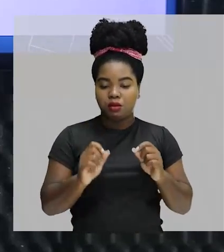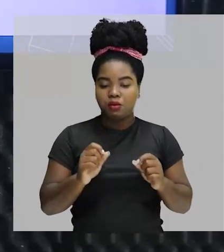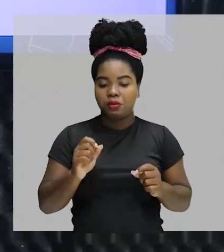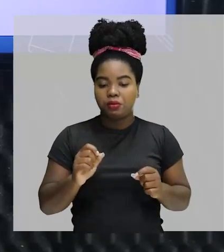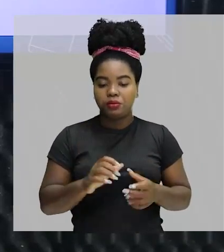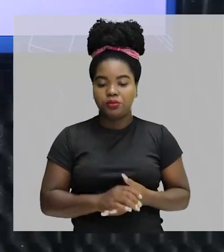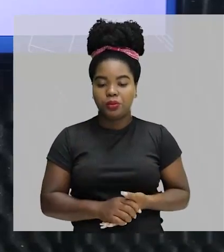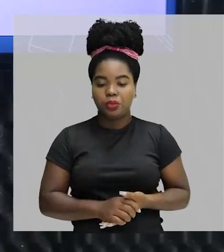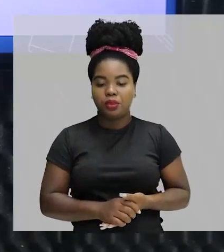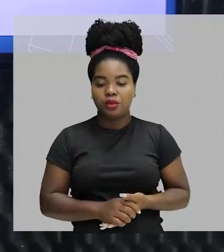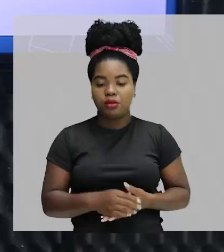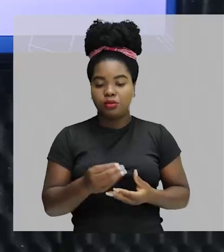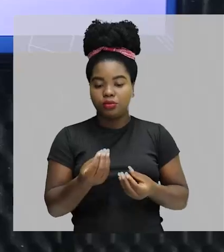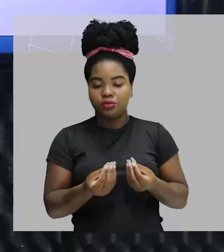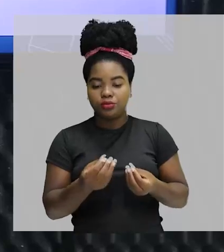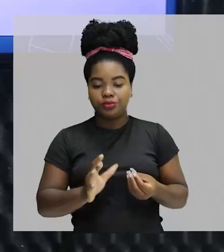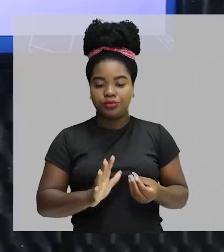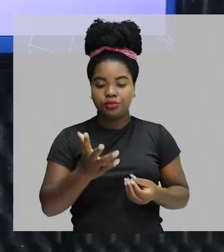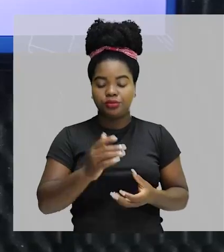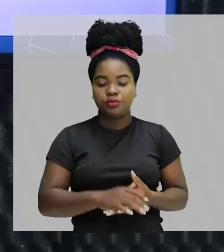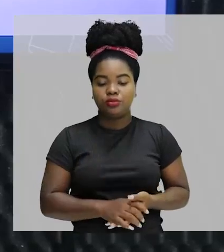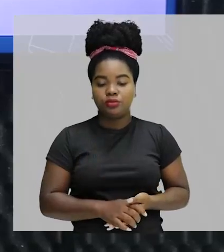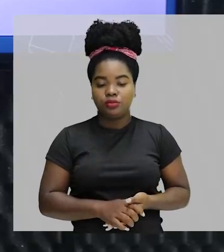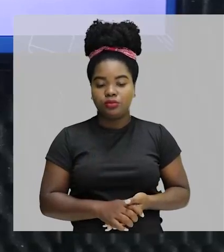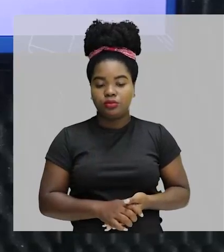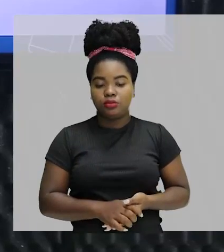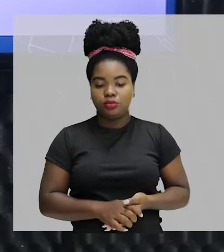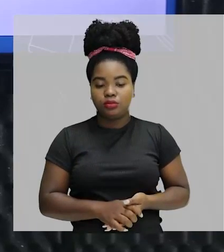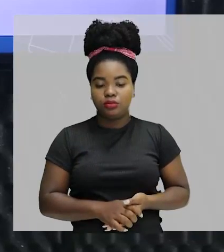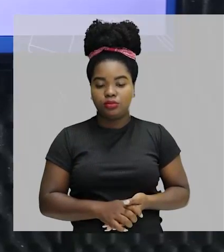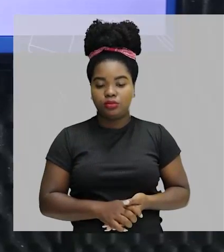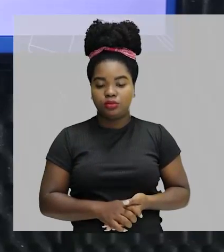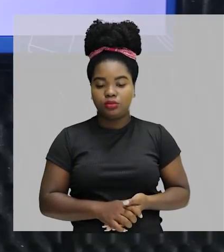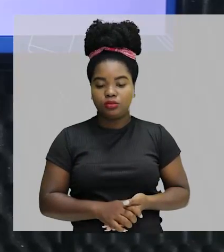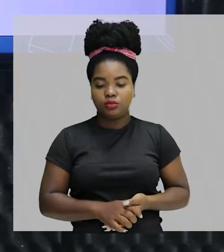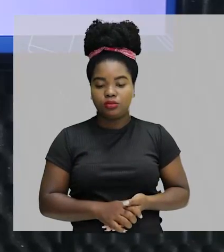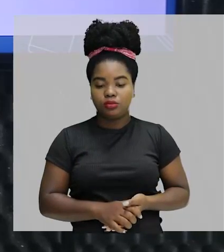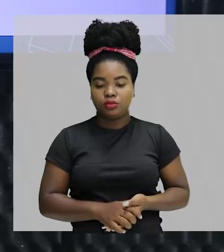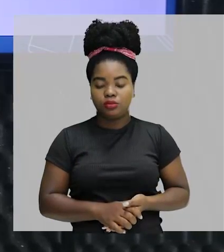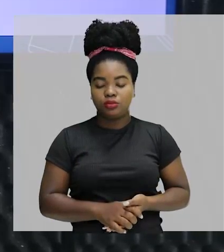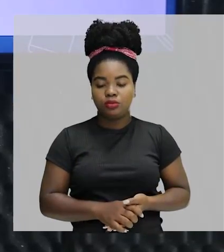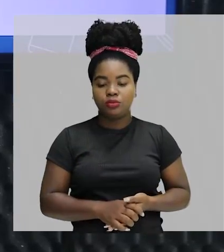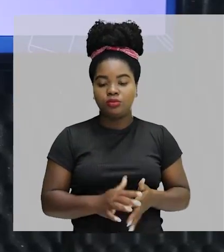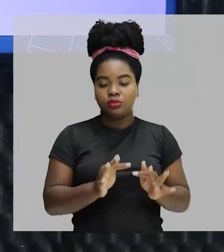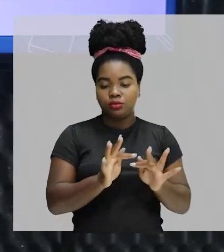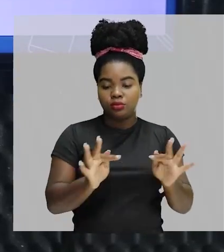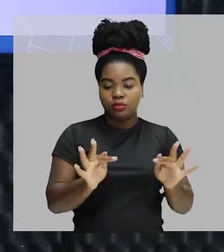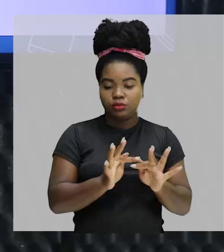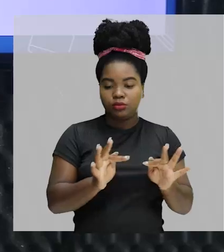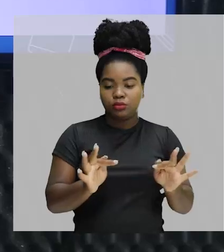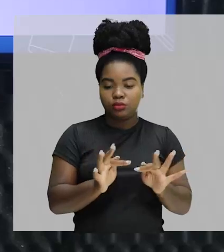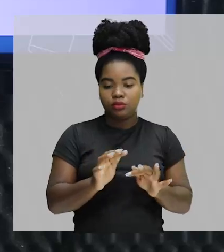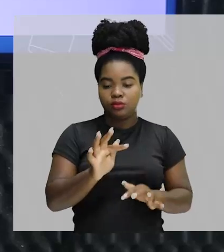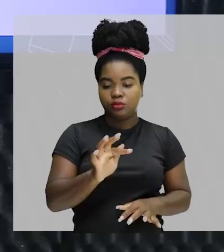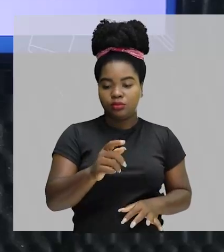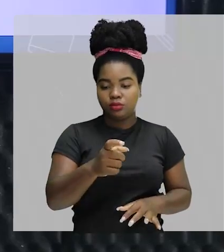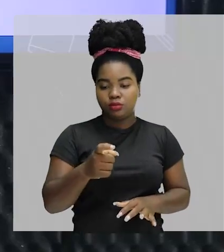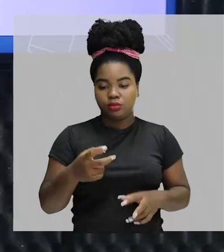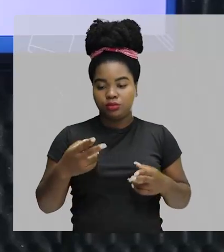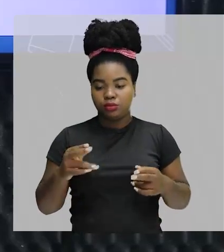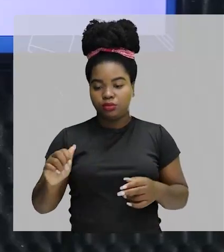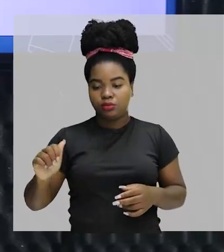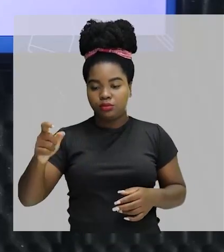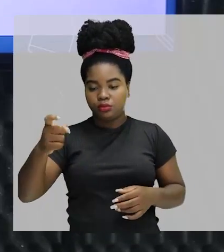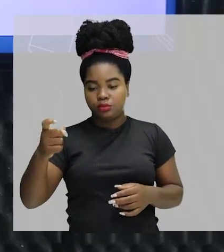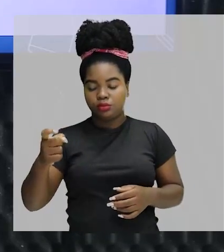a escrita da expressão que representa a função exponencial, que é essa aqui, ó, f de x igual